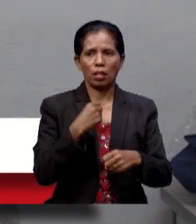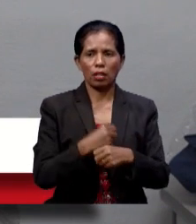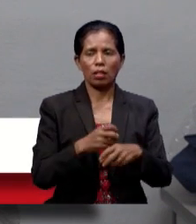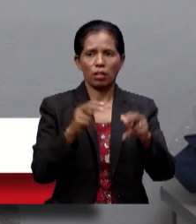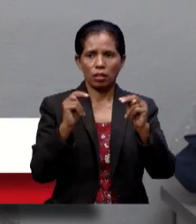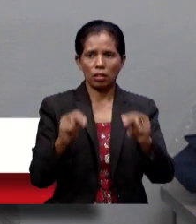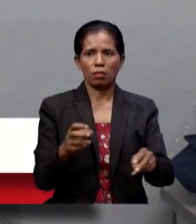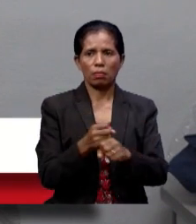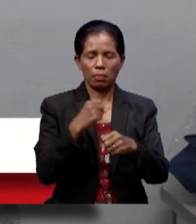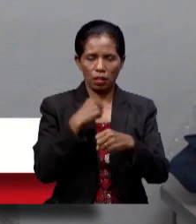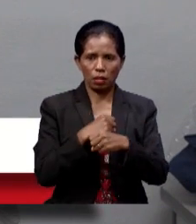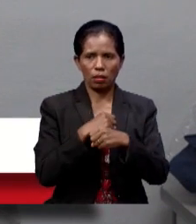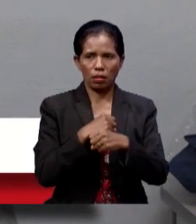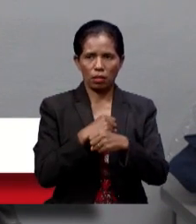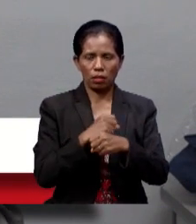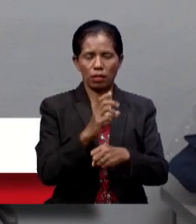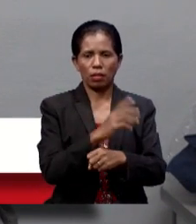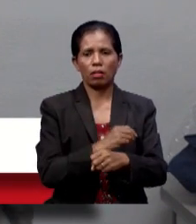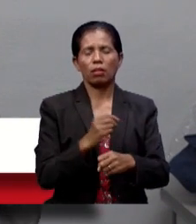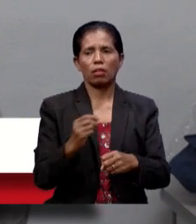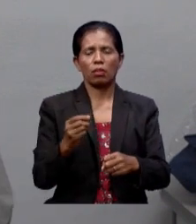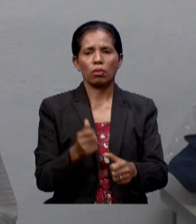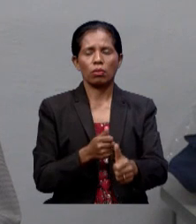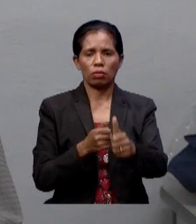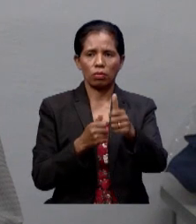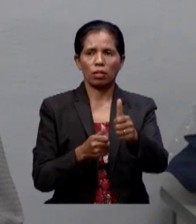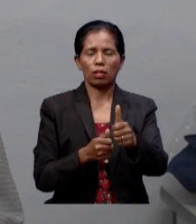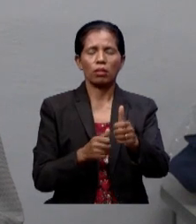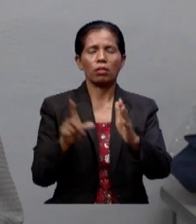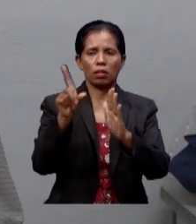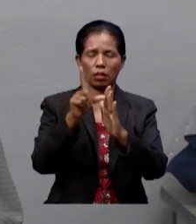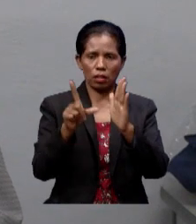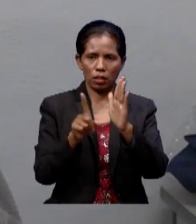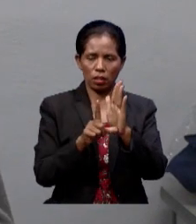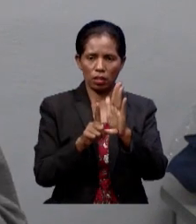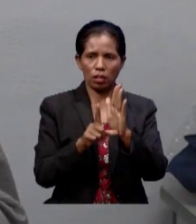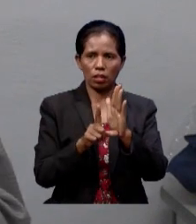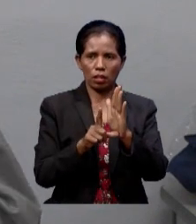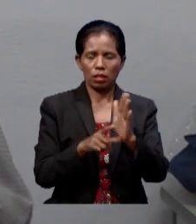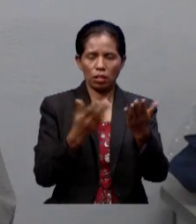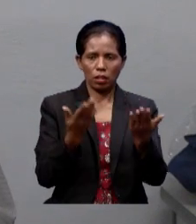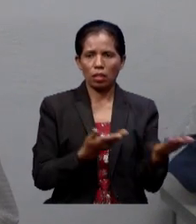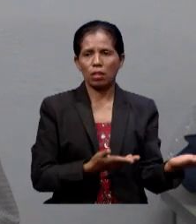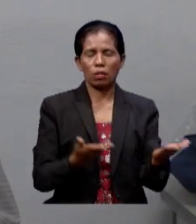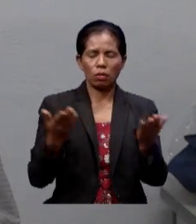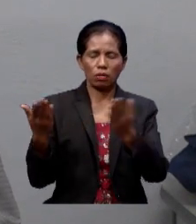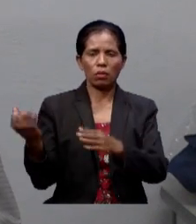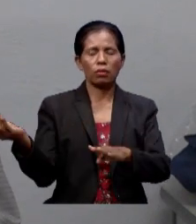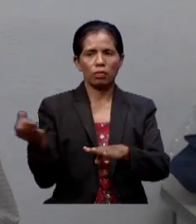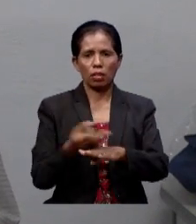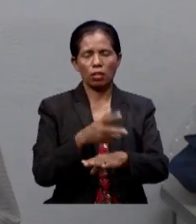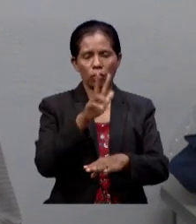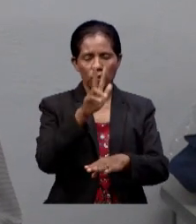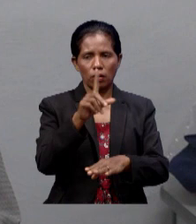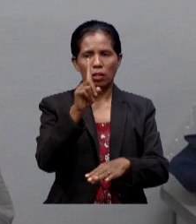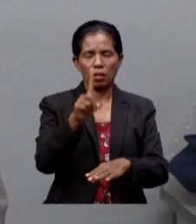bahalo atualização, ho base sera ter lei recensamento, cada tem lori documentos oficial tolo nene ida. Então